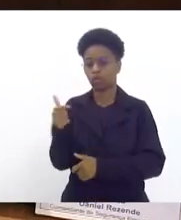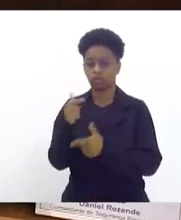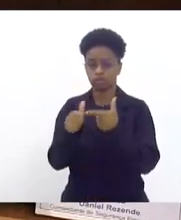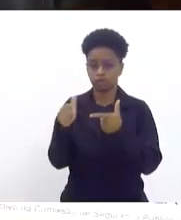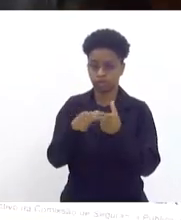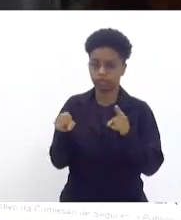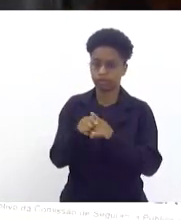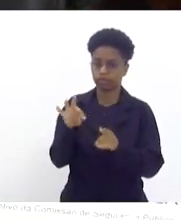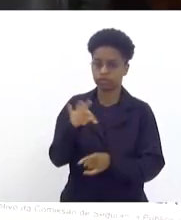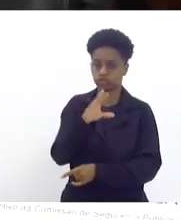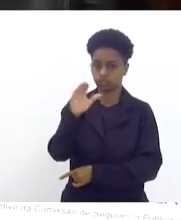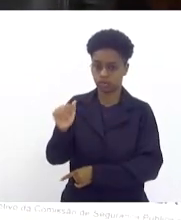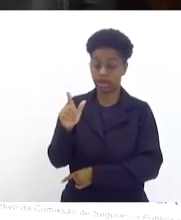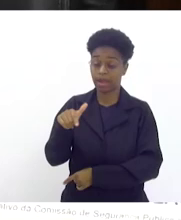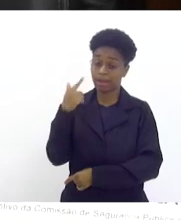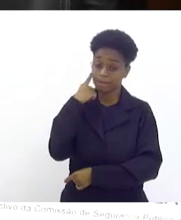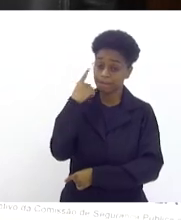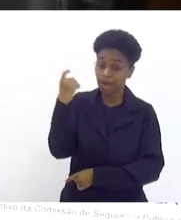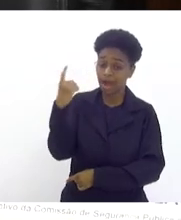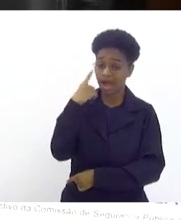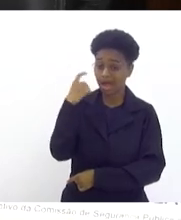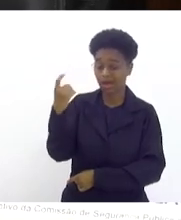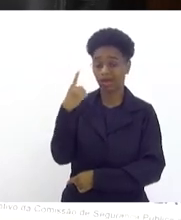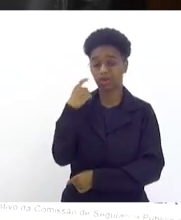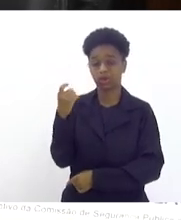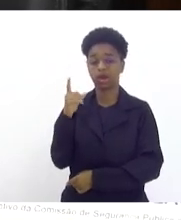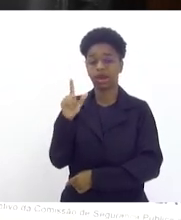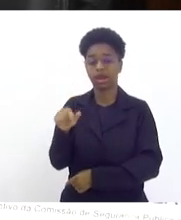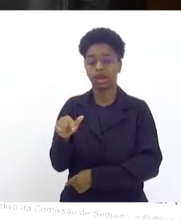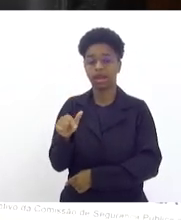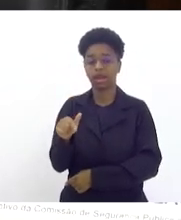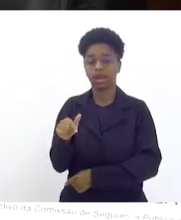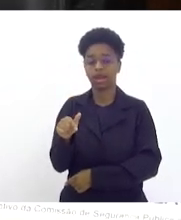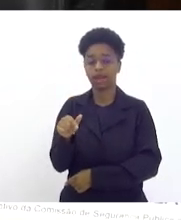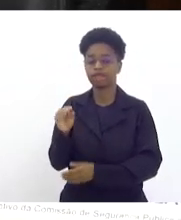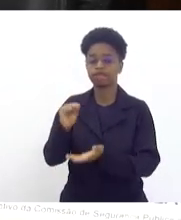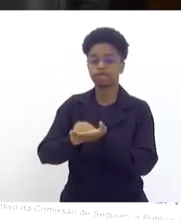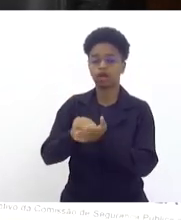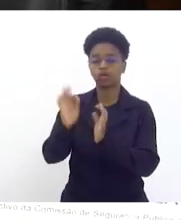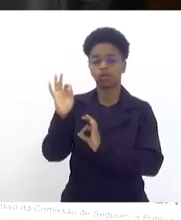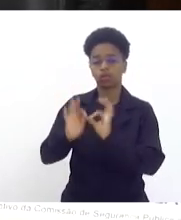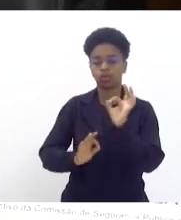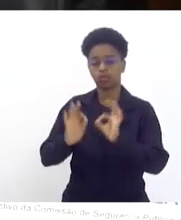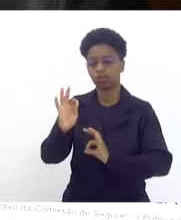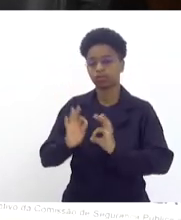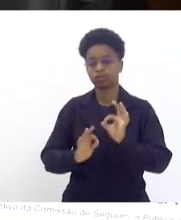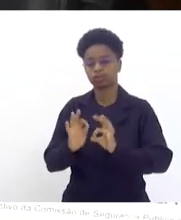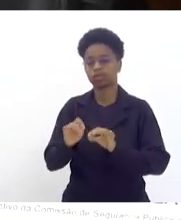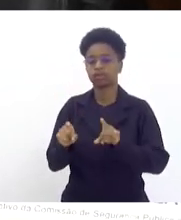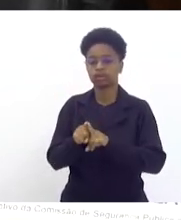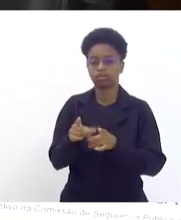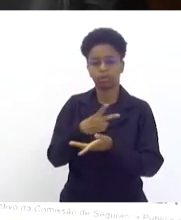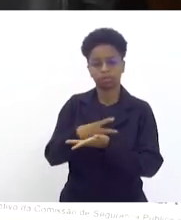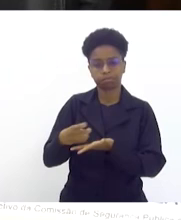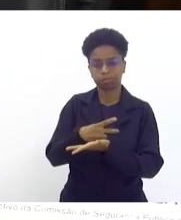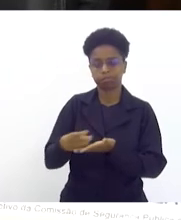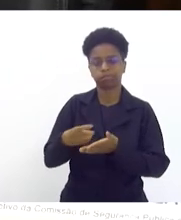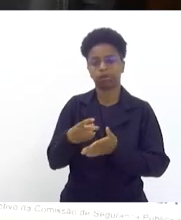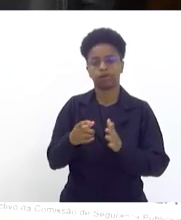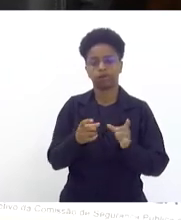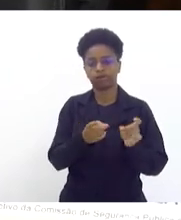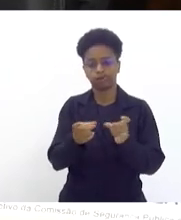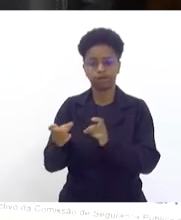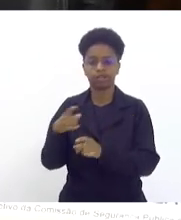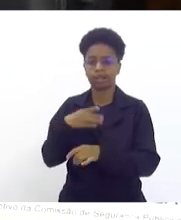a Tijuca tem que é o barulho que é o desordenamento da exploração comercial de muitos